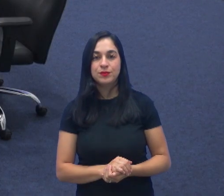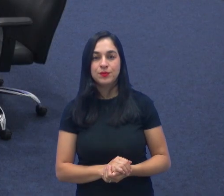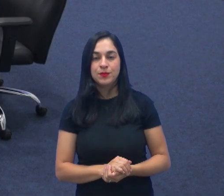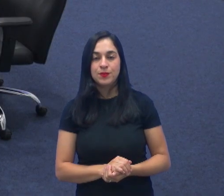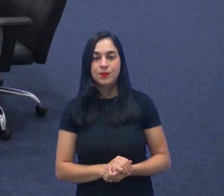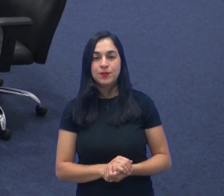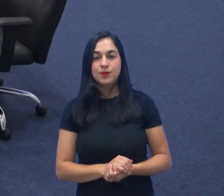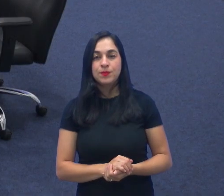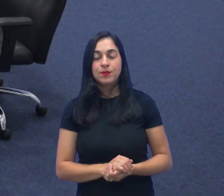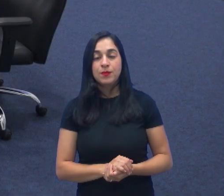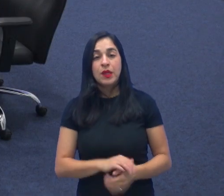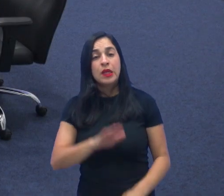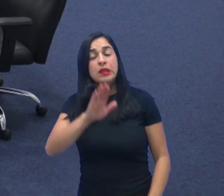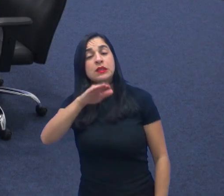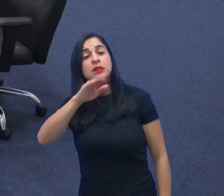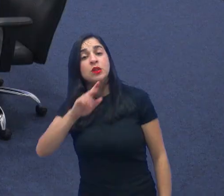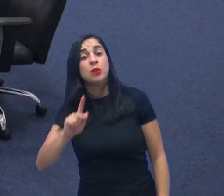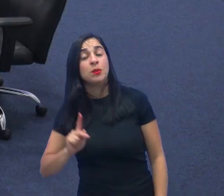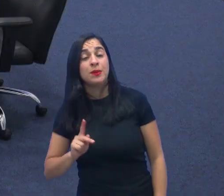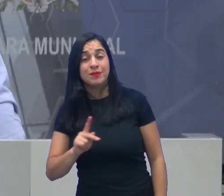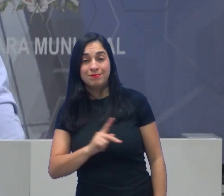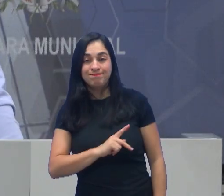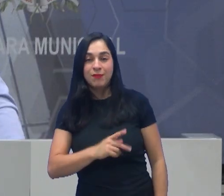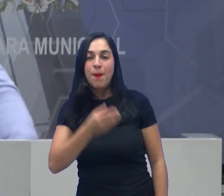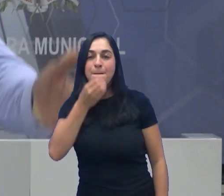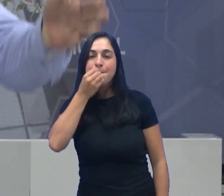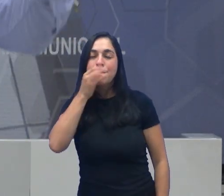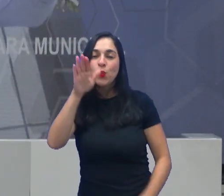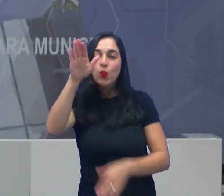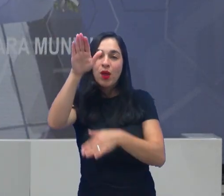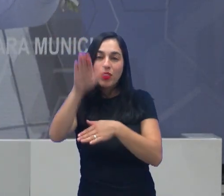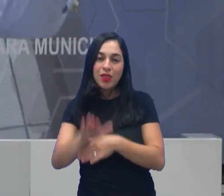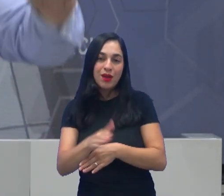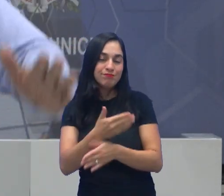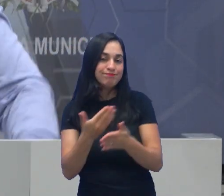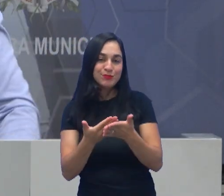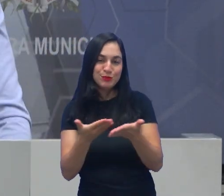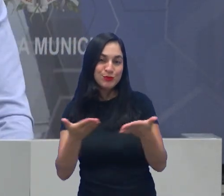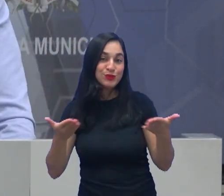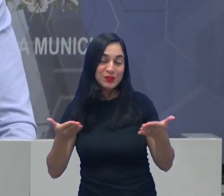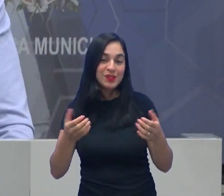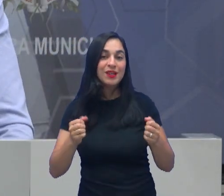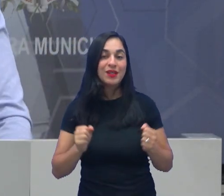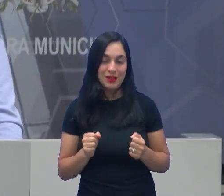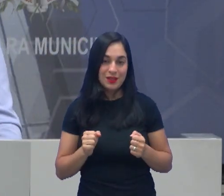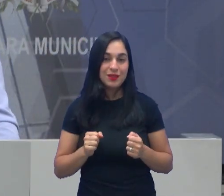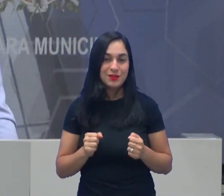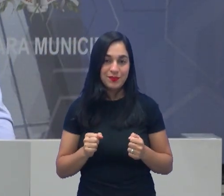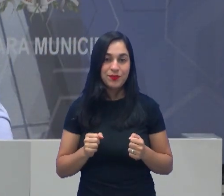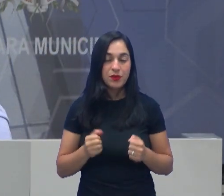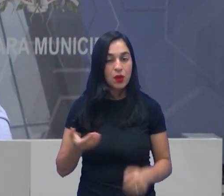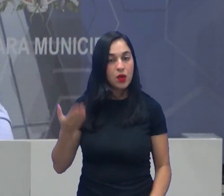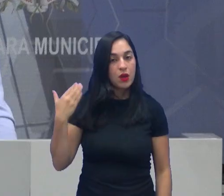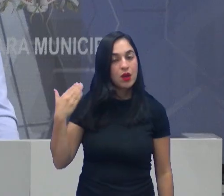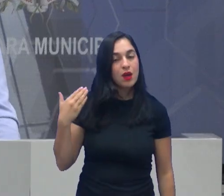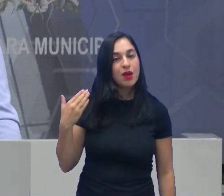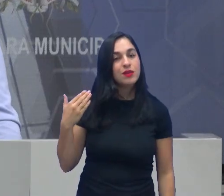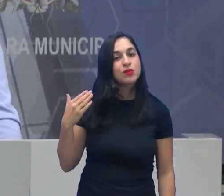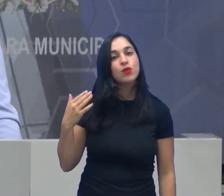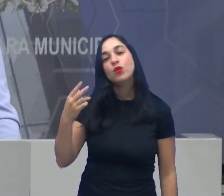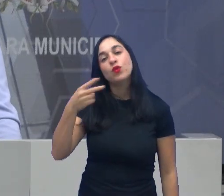Senhor presidente, boa tarde a todos. Quero aqui pegar o gancho do vereador Sérgio